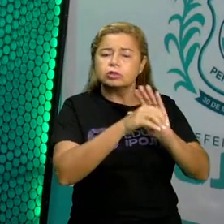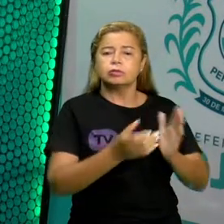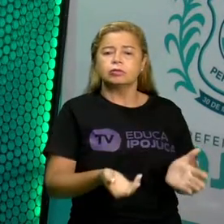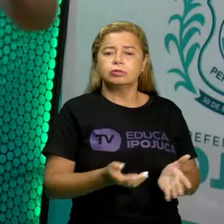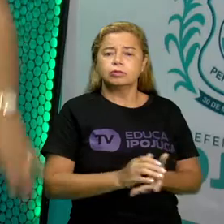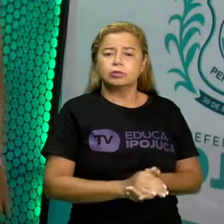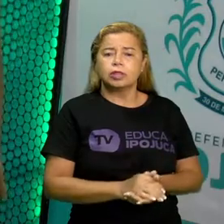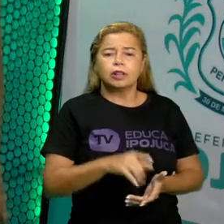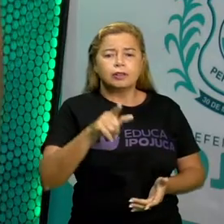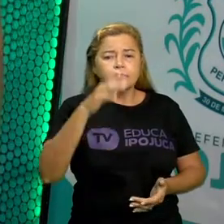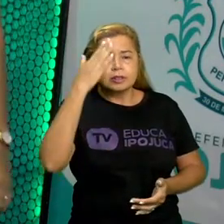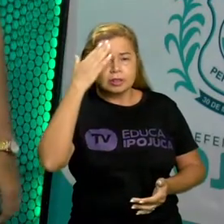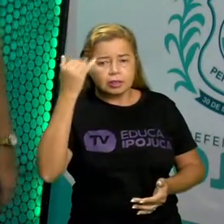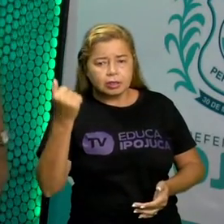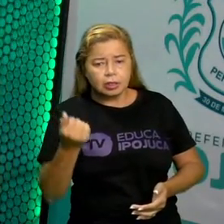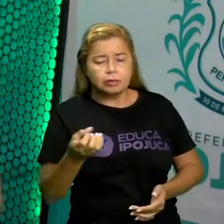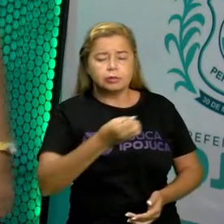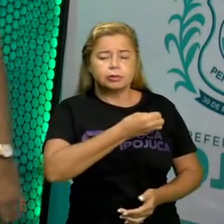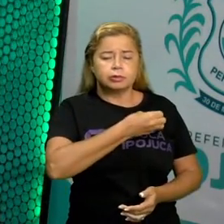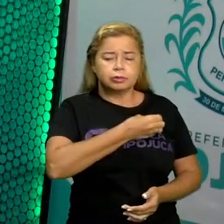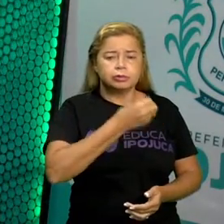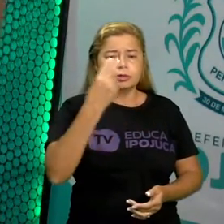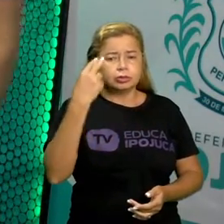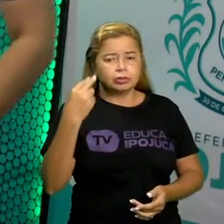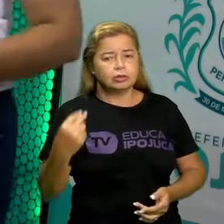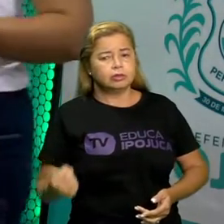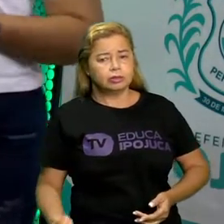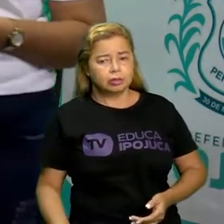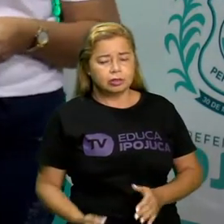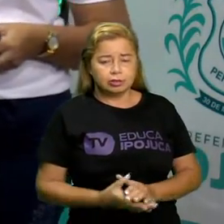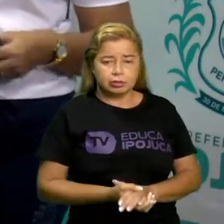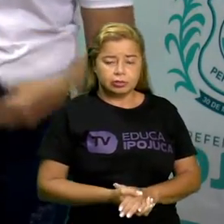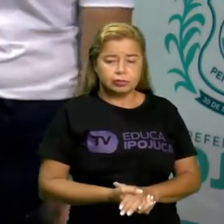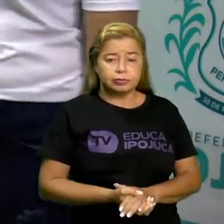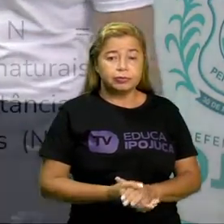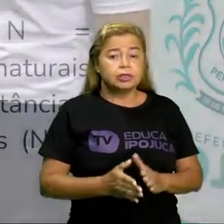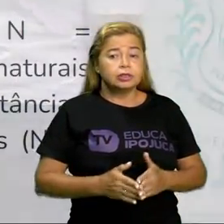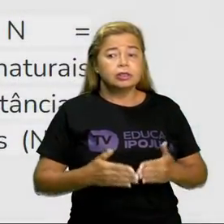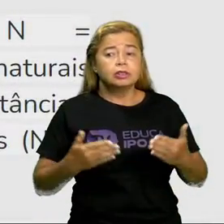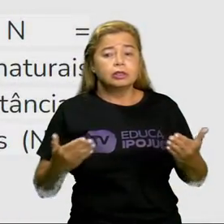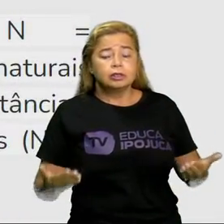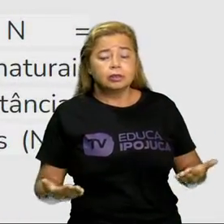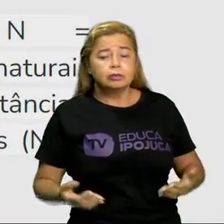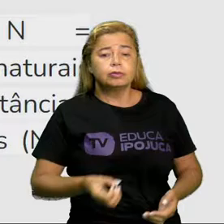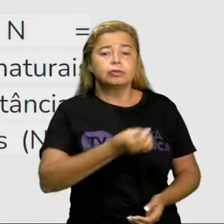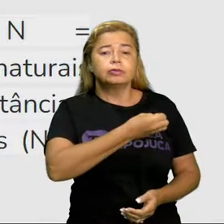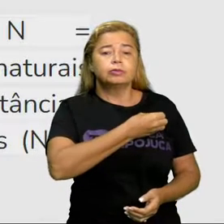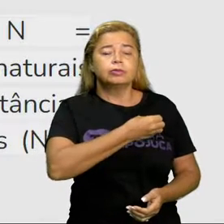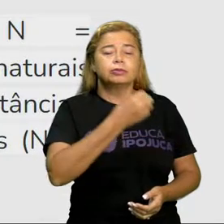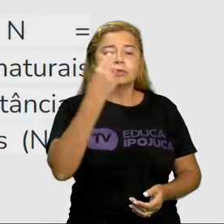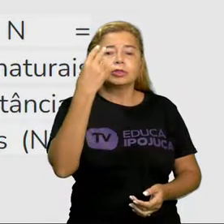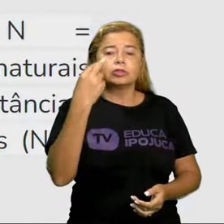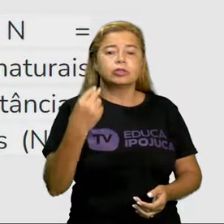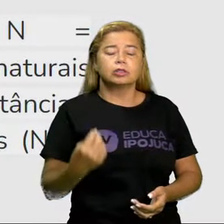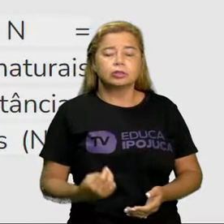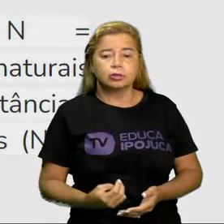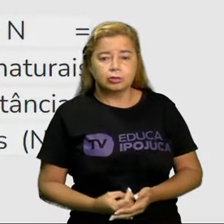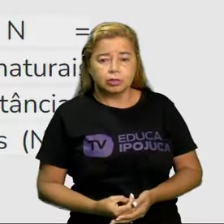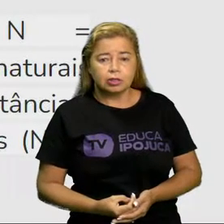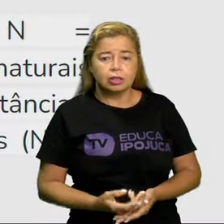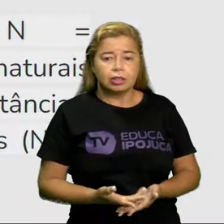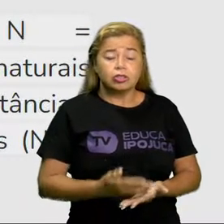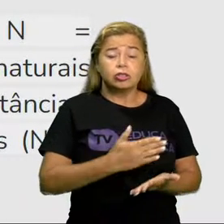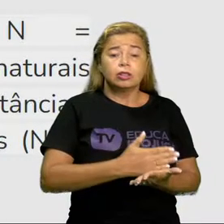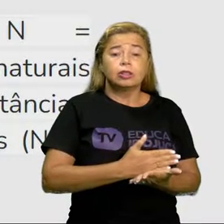naturais Vamos lá ver só números naturais eles são os números estão inicialmente